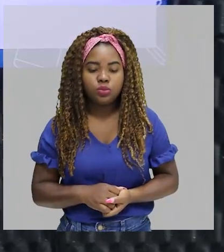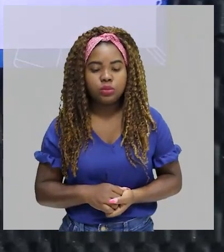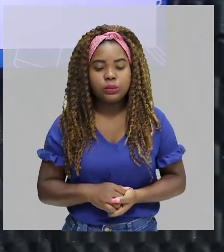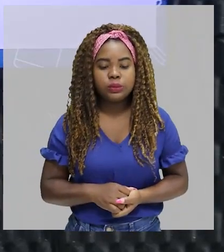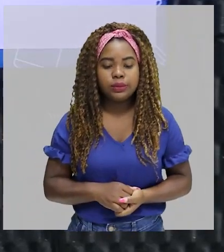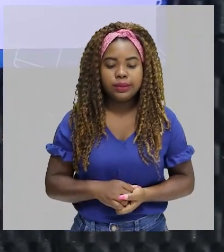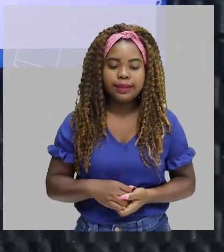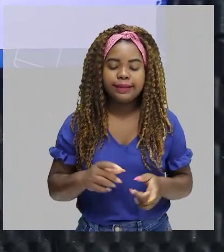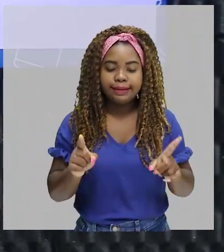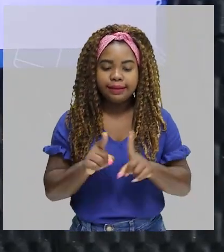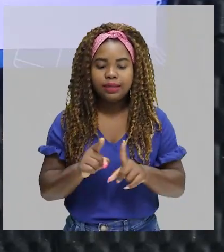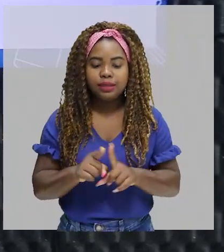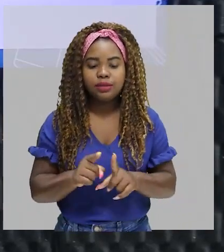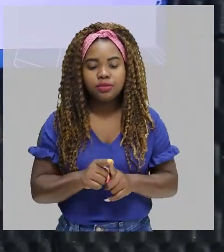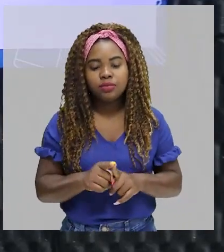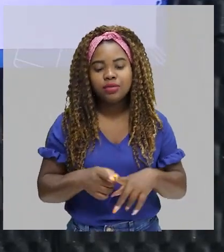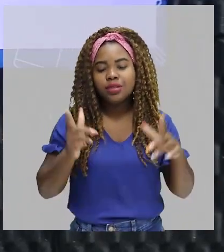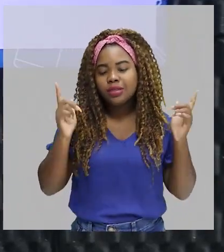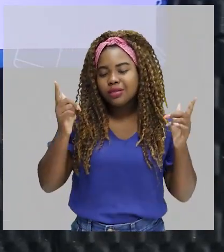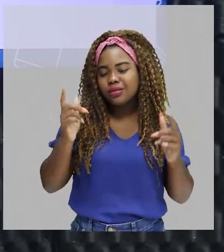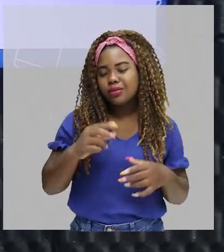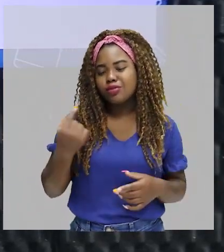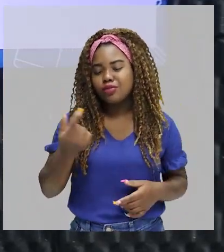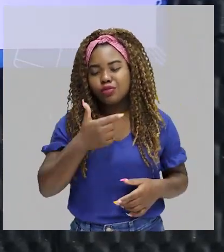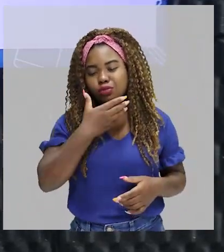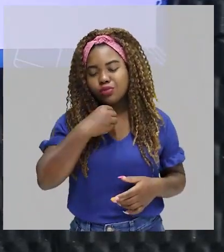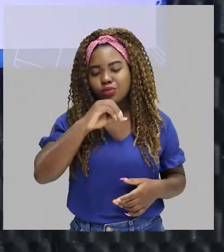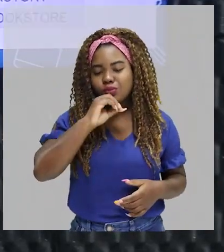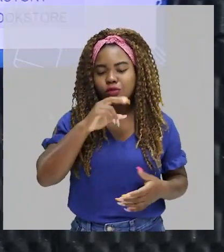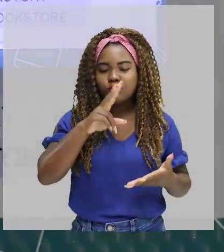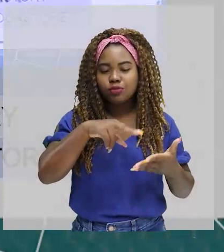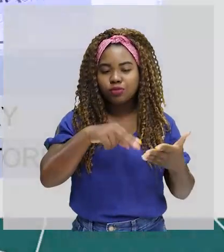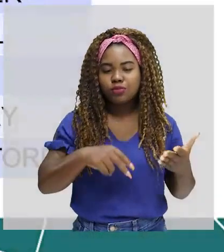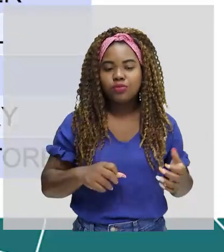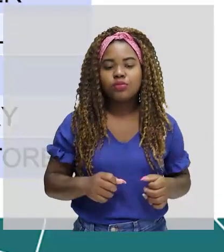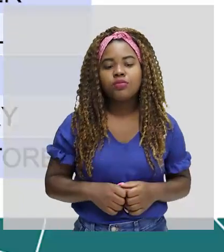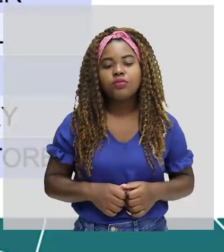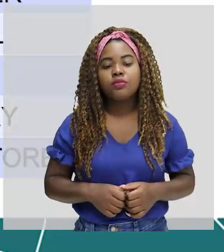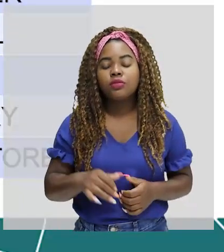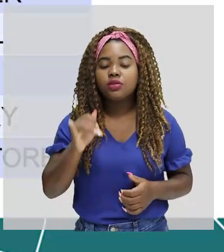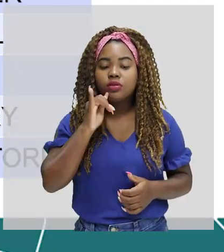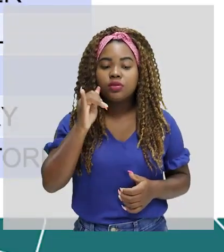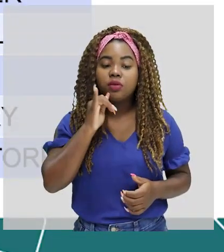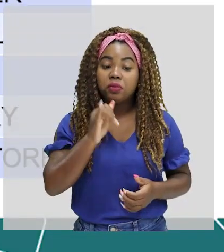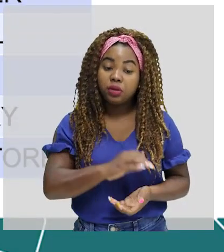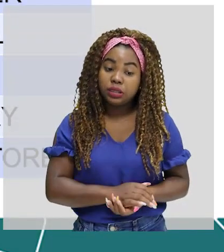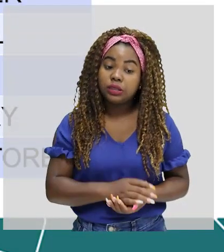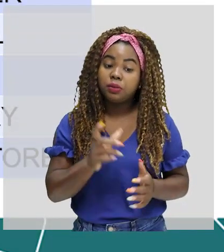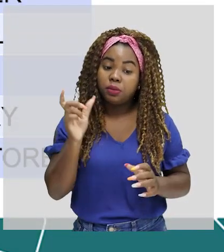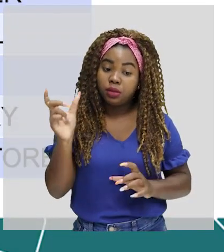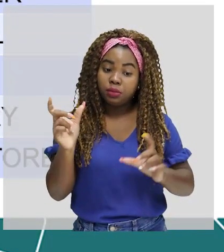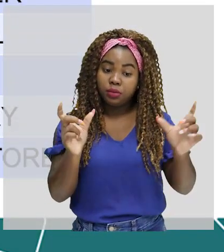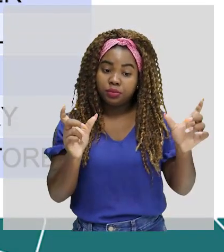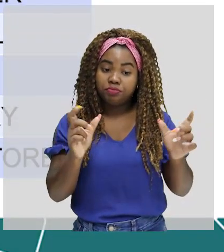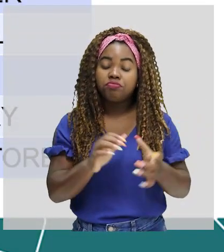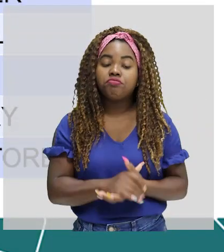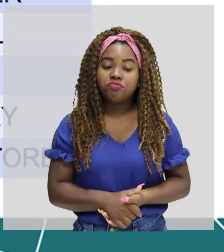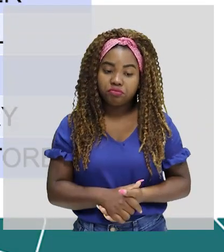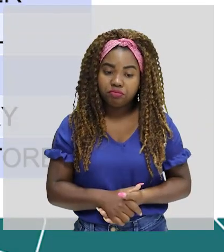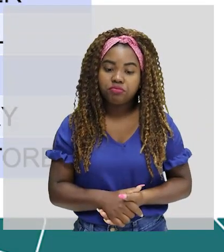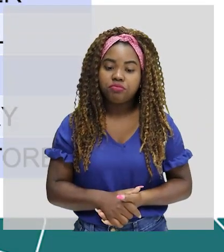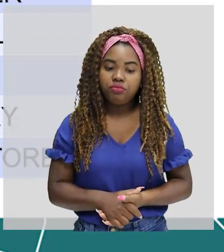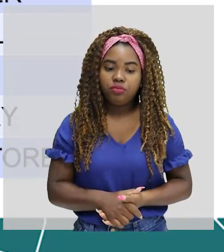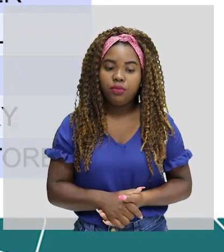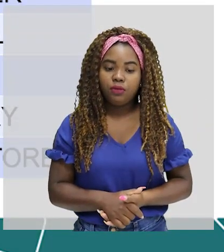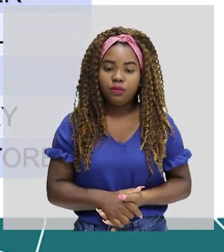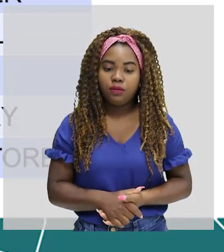nosso pai é ler, ou era a leitura. Bom? Então, são exemplos de cognatos, ou